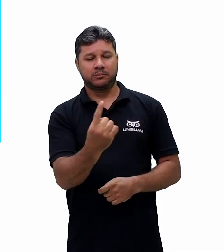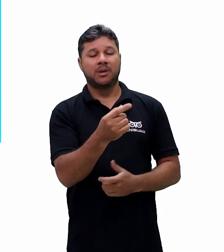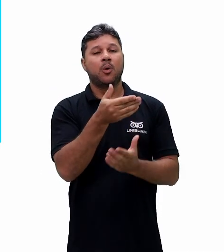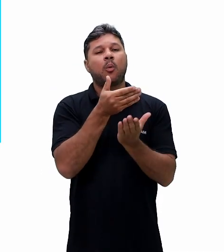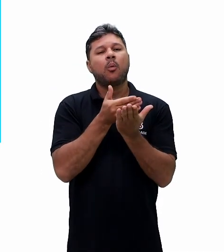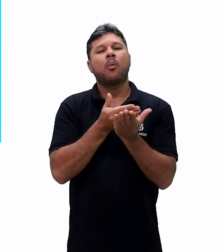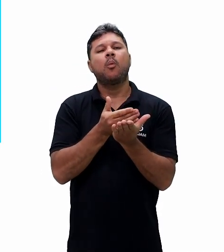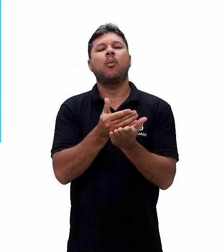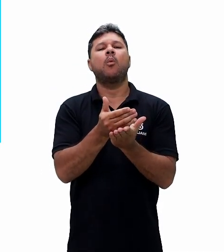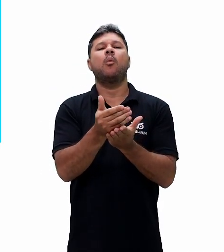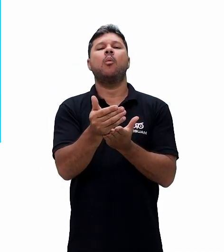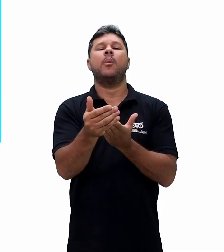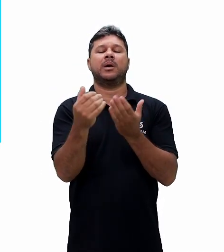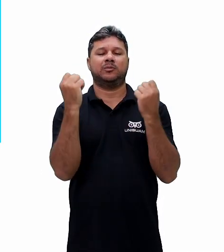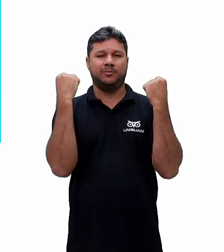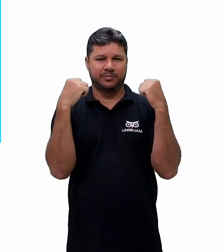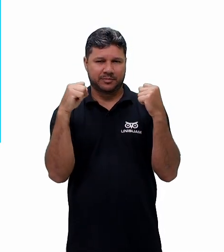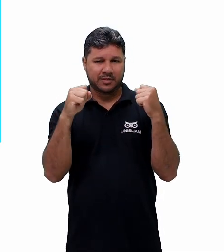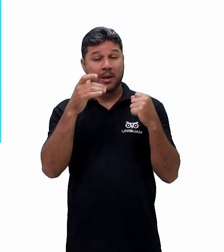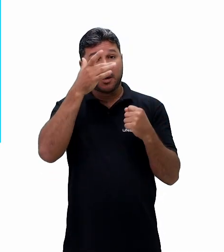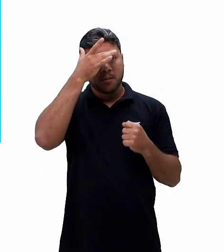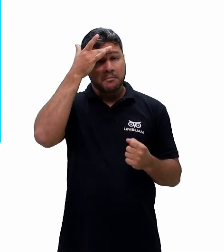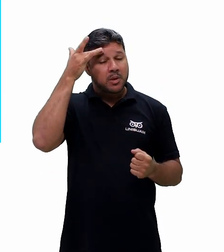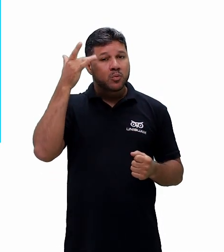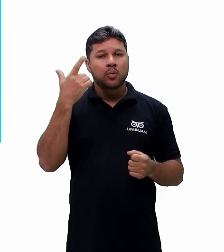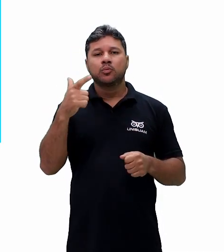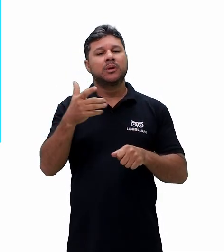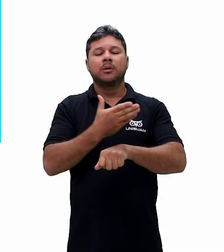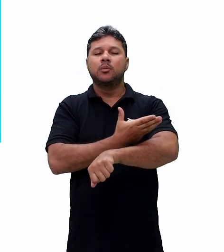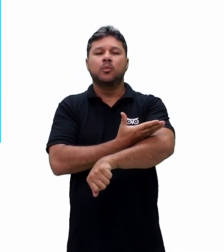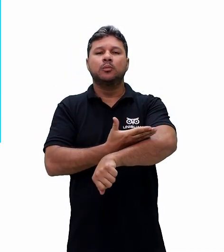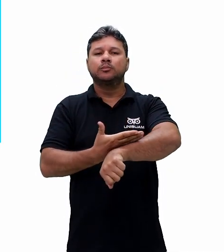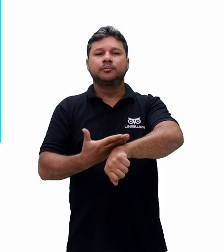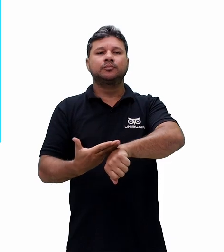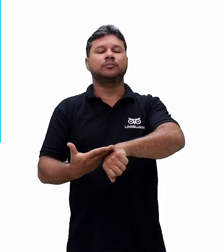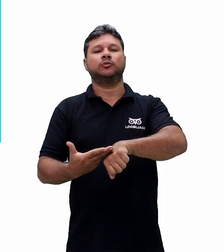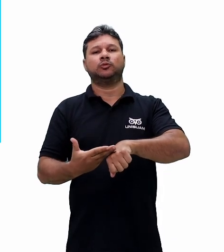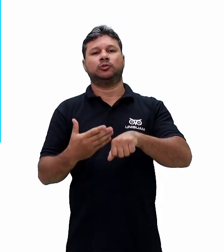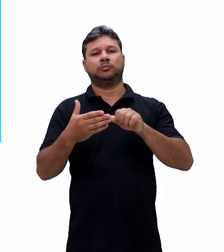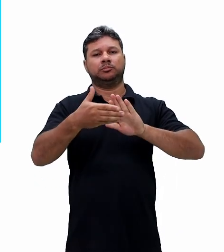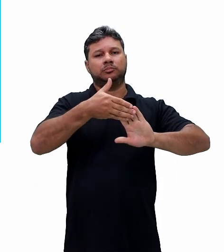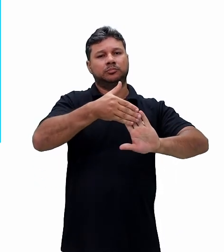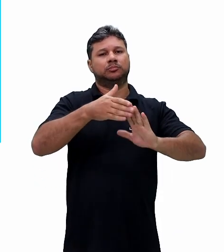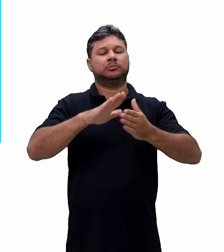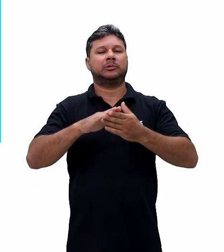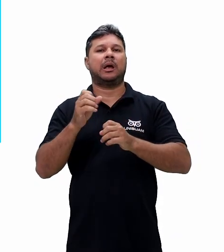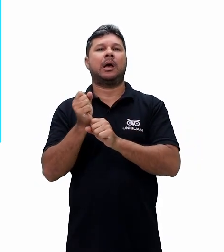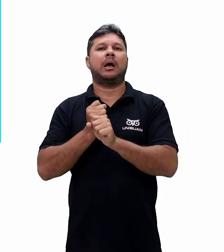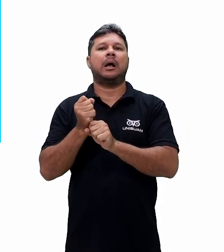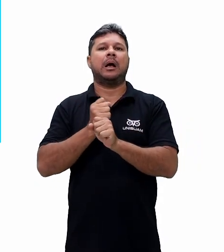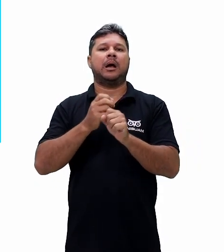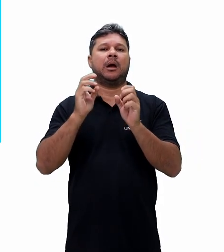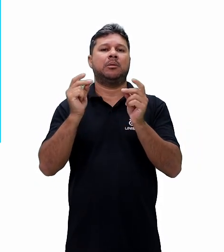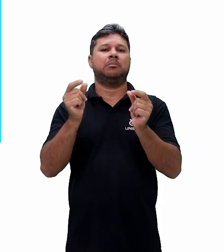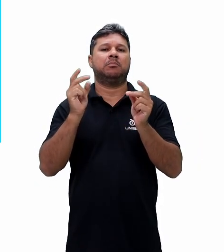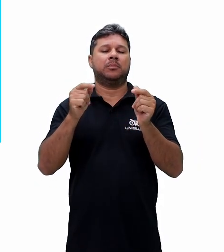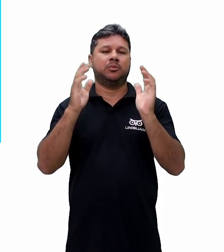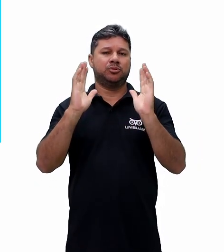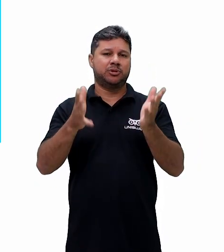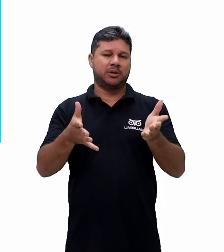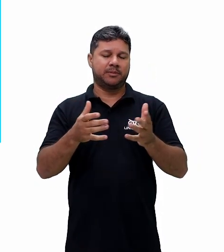indivíduos iniciantes, ou seja, pessoas que não têm o hábito de alongar há muito tempo.